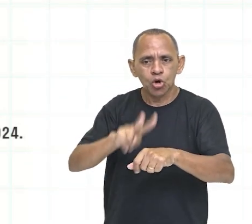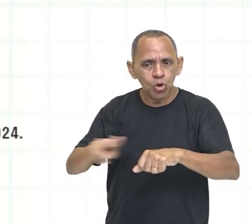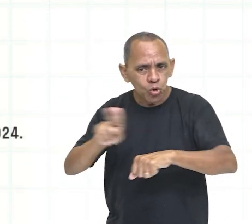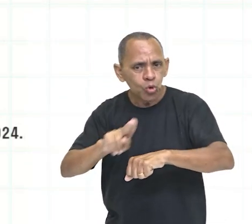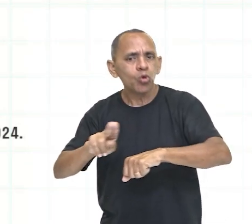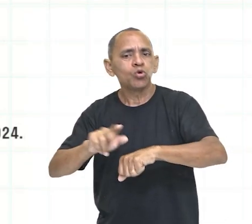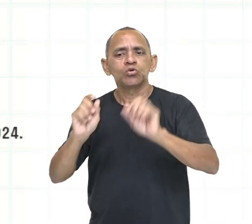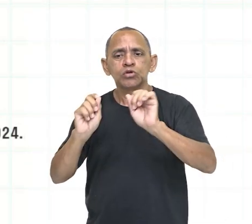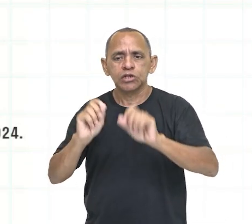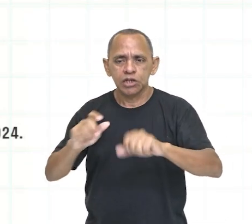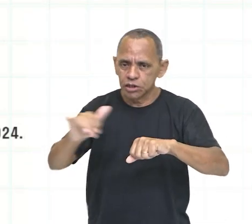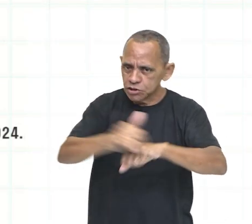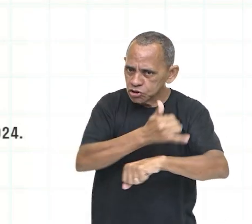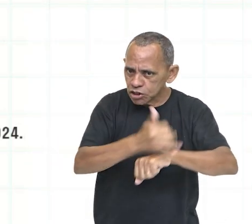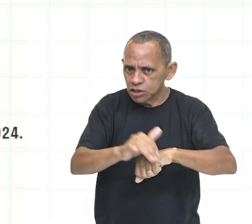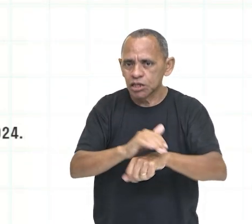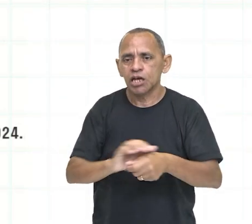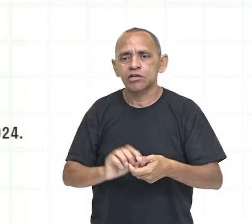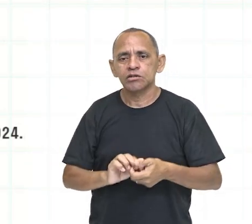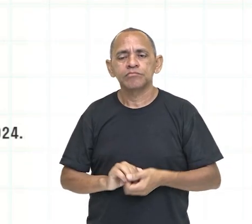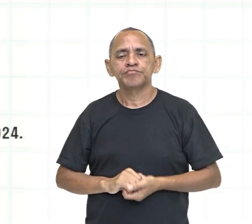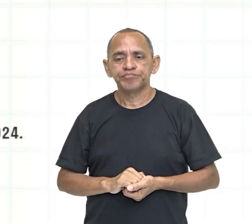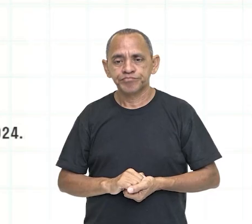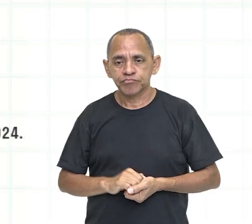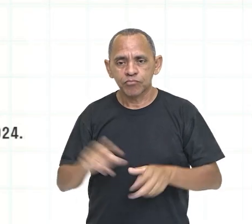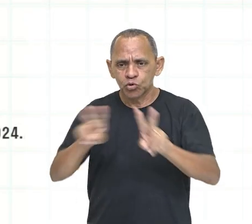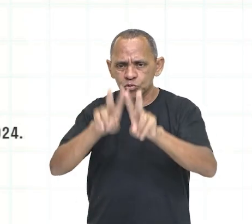no nosso título não tinha nada especificamente falando sobre